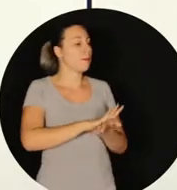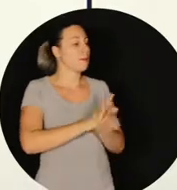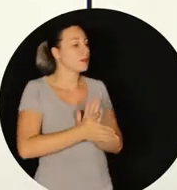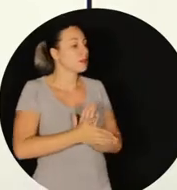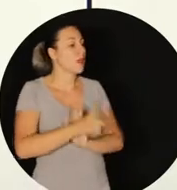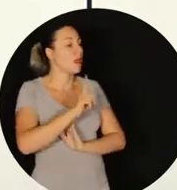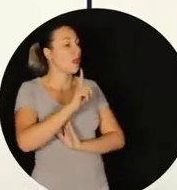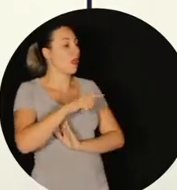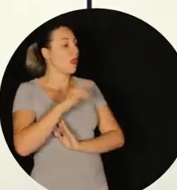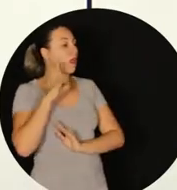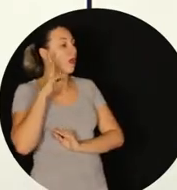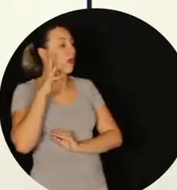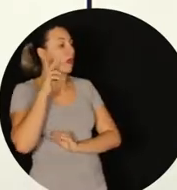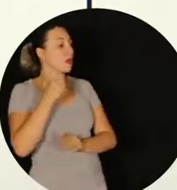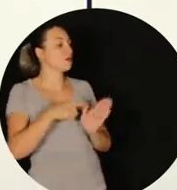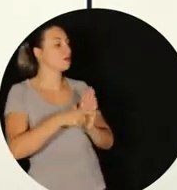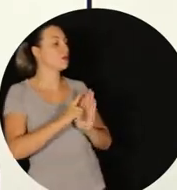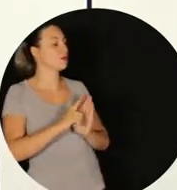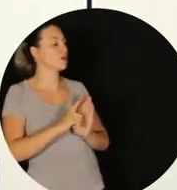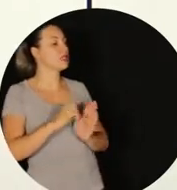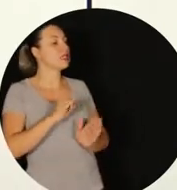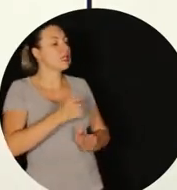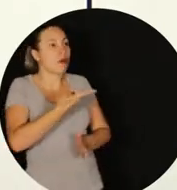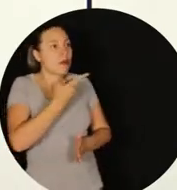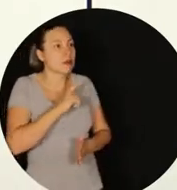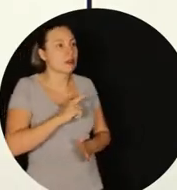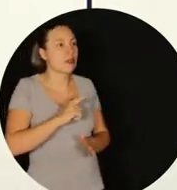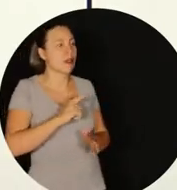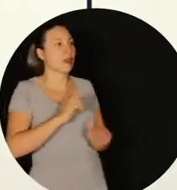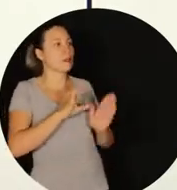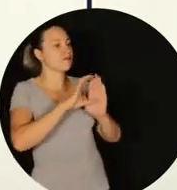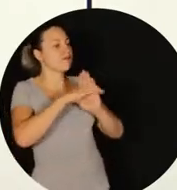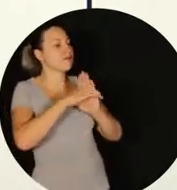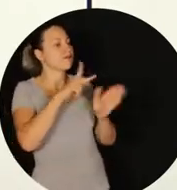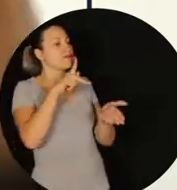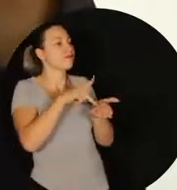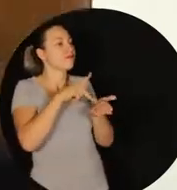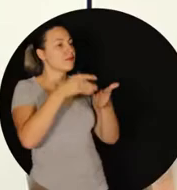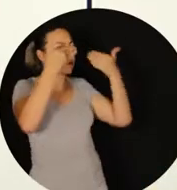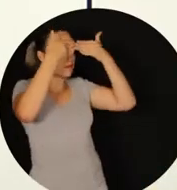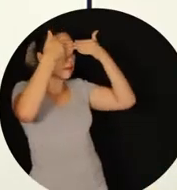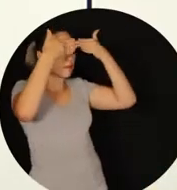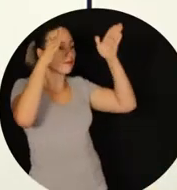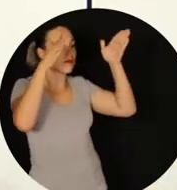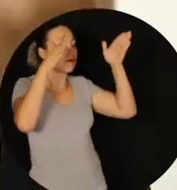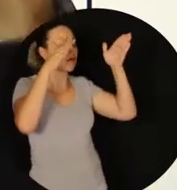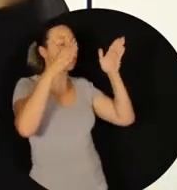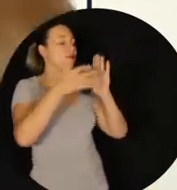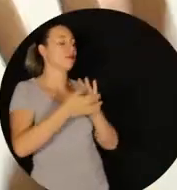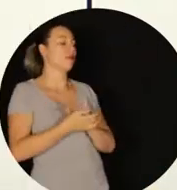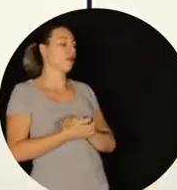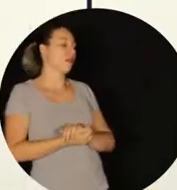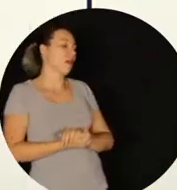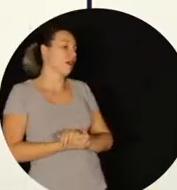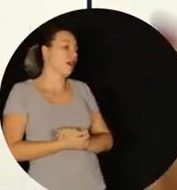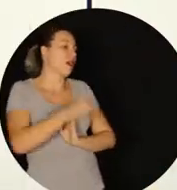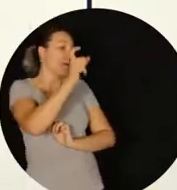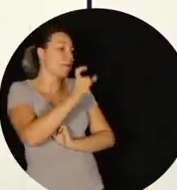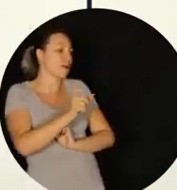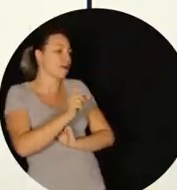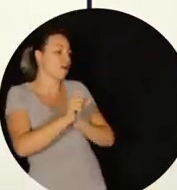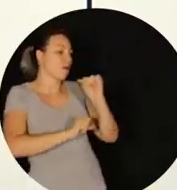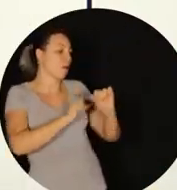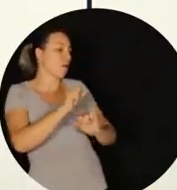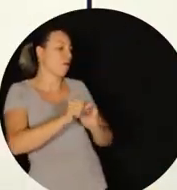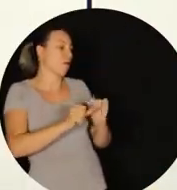pré-conceito é o prévio conceito que você tem de algo. Se você consegue fazer com as pessoas tenham um conceito verdadeiro, conceito realista